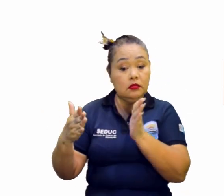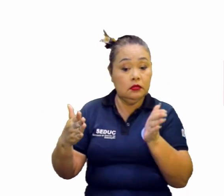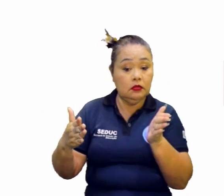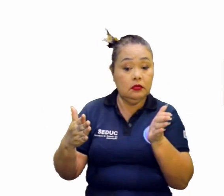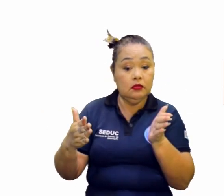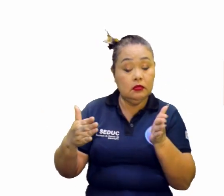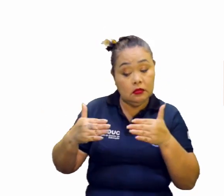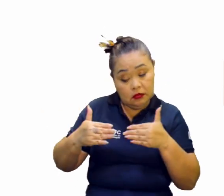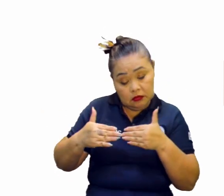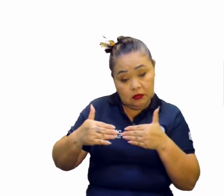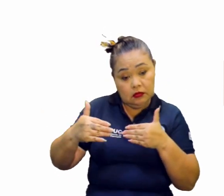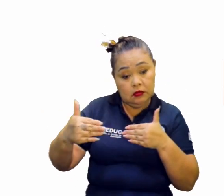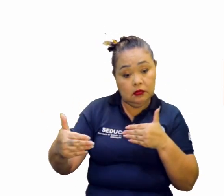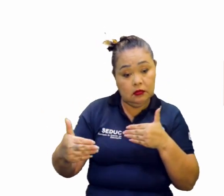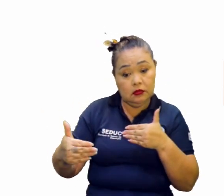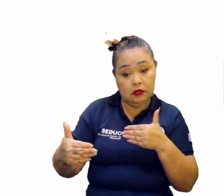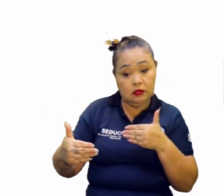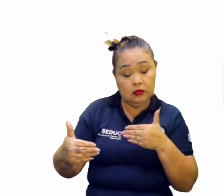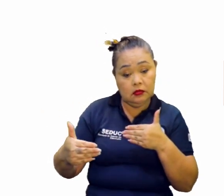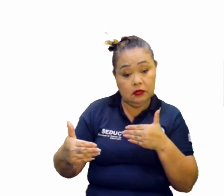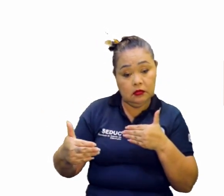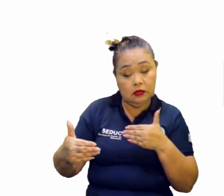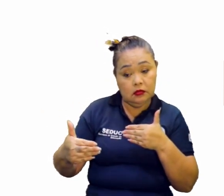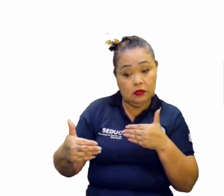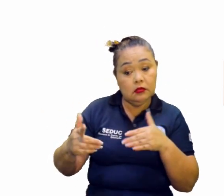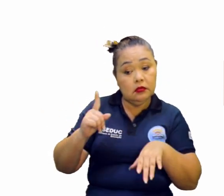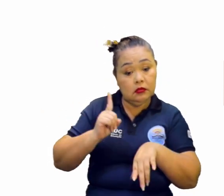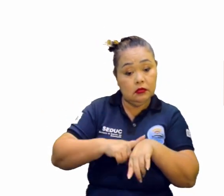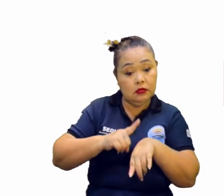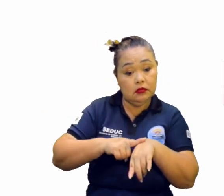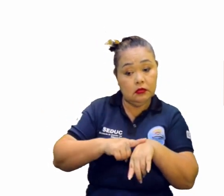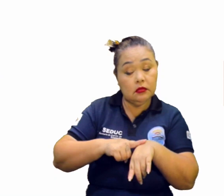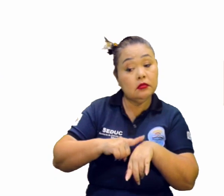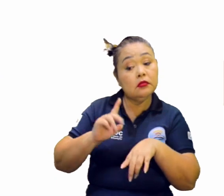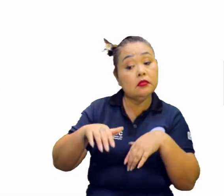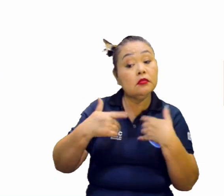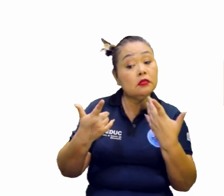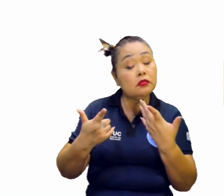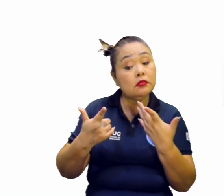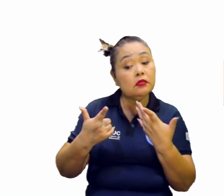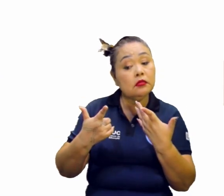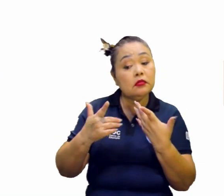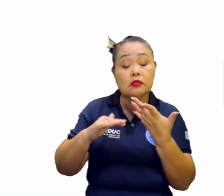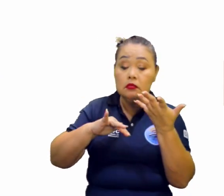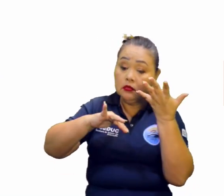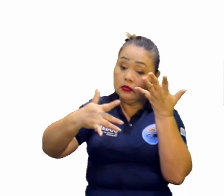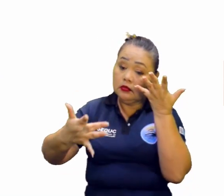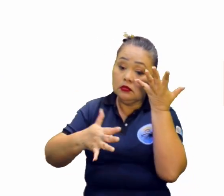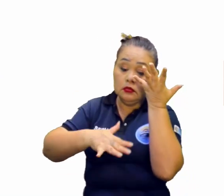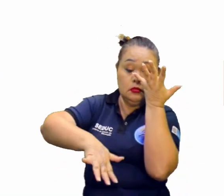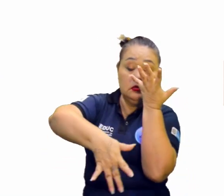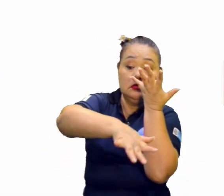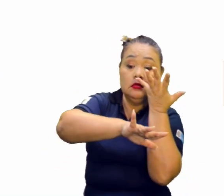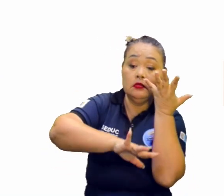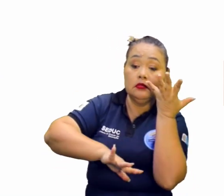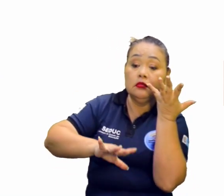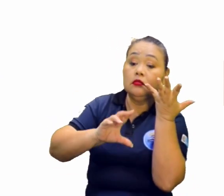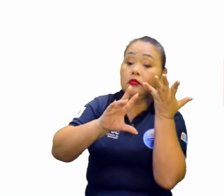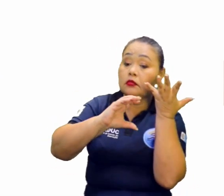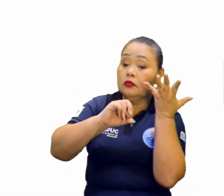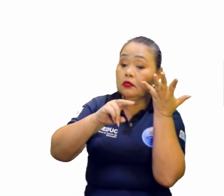início. Então, decidido qual que você vai fazer. Você vai fazer ao redor das plantas? Não, eu vou utilizar as covetas. Você tem